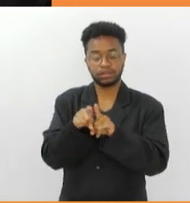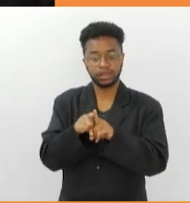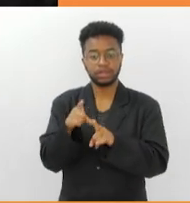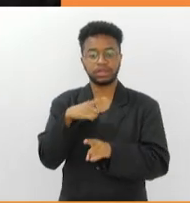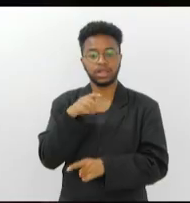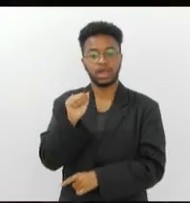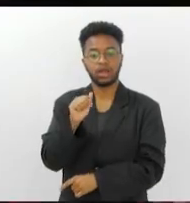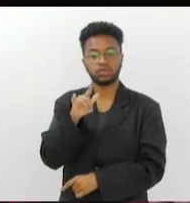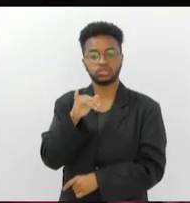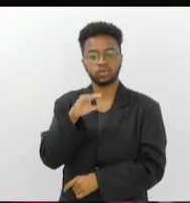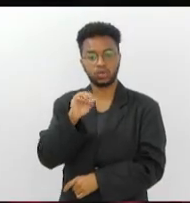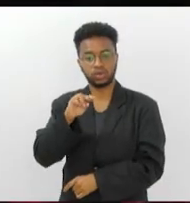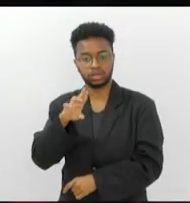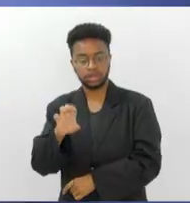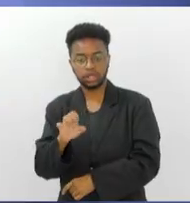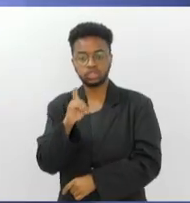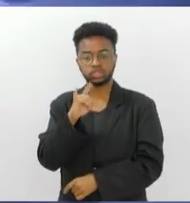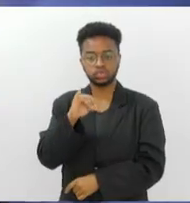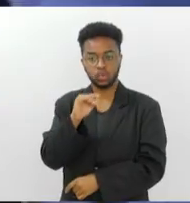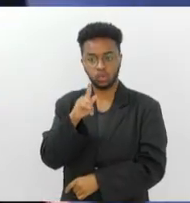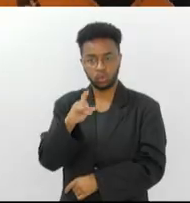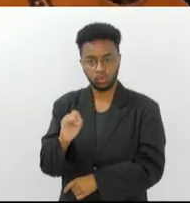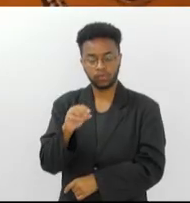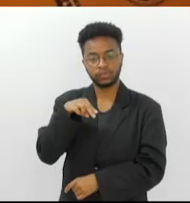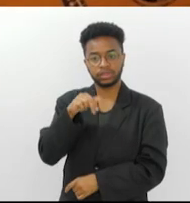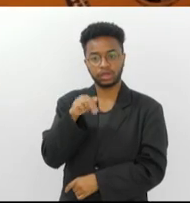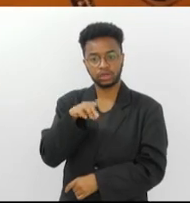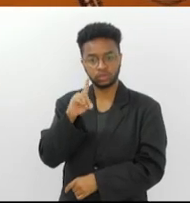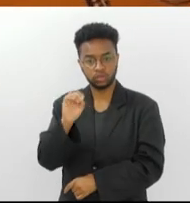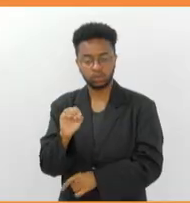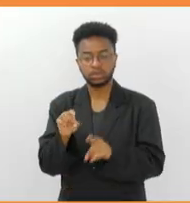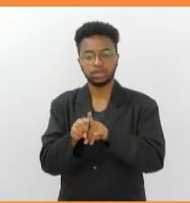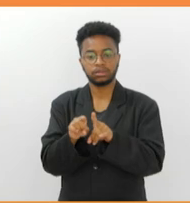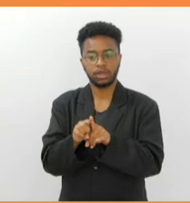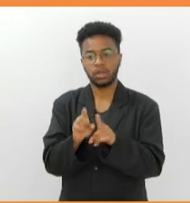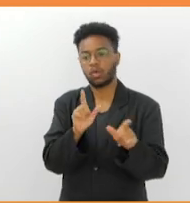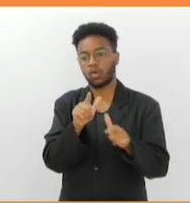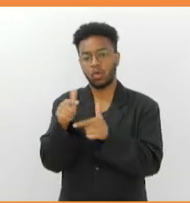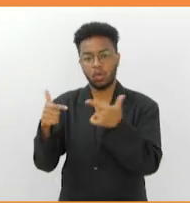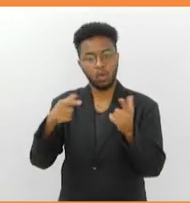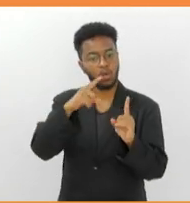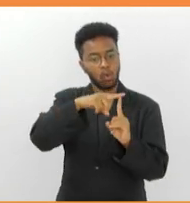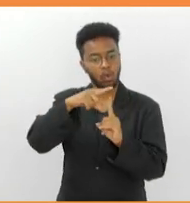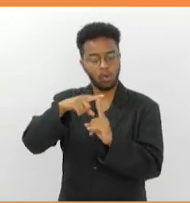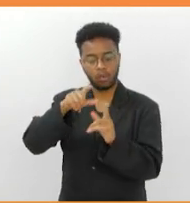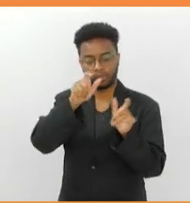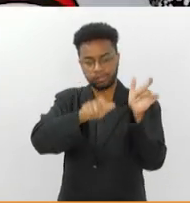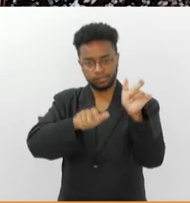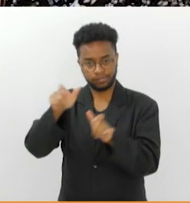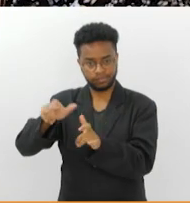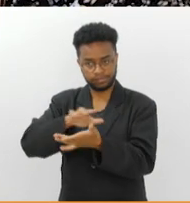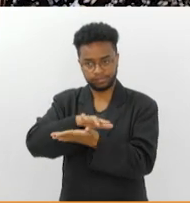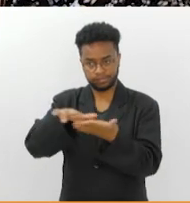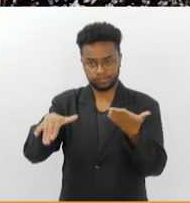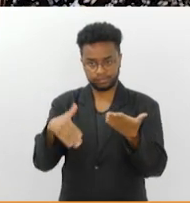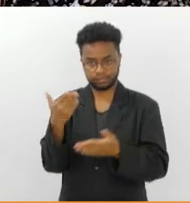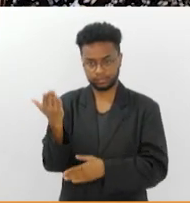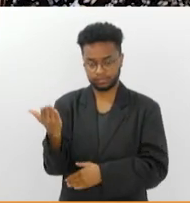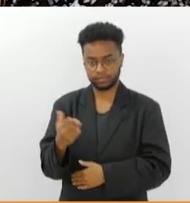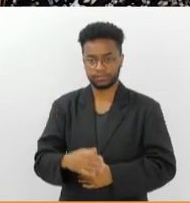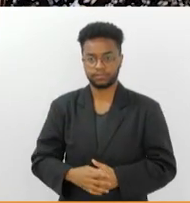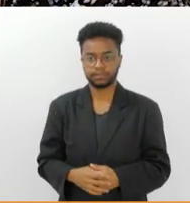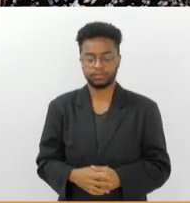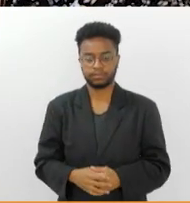Diogo Nogueira, Nando Reis, Ira, Biquíni Cavadão, Maria Gadu, Samuel Rosa, Tassi e